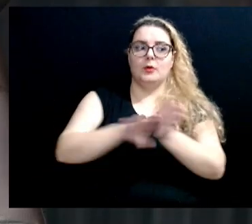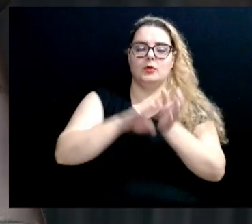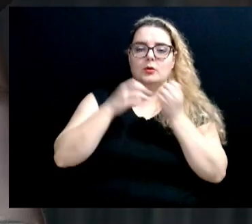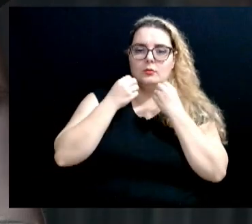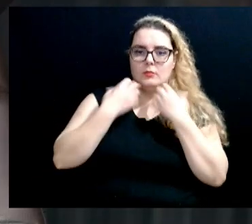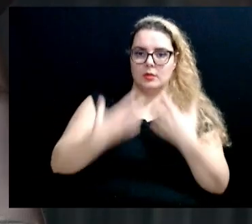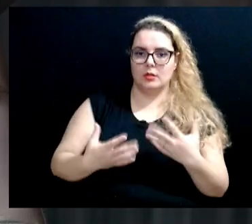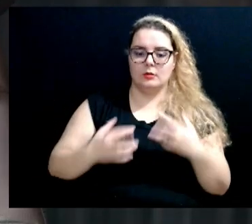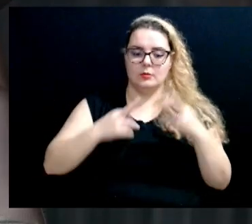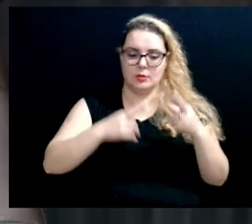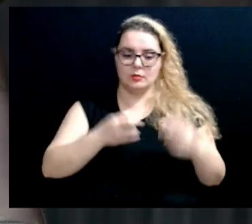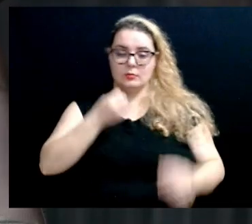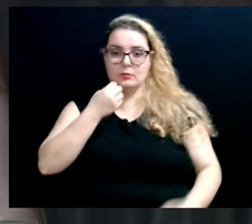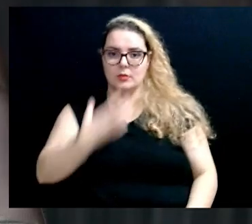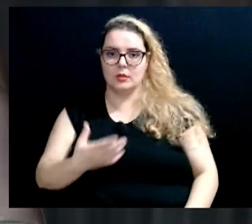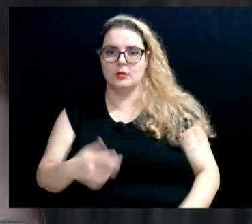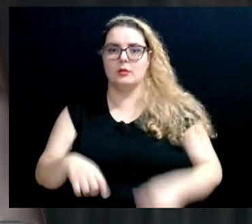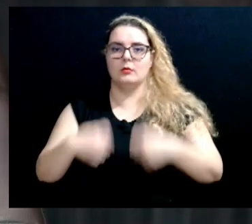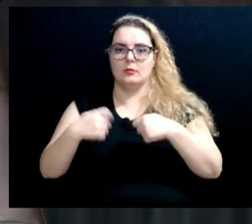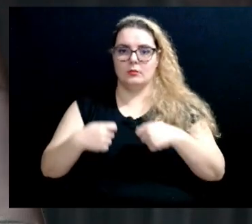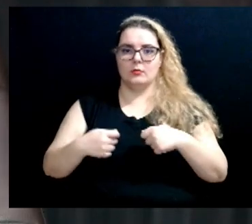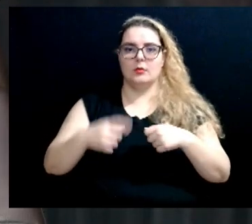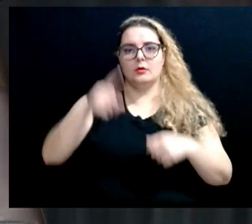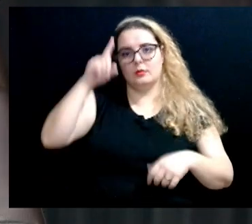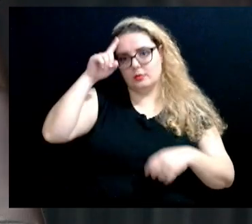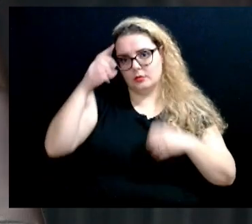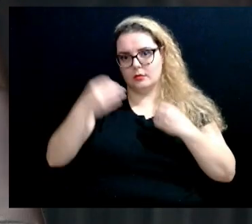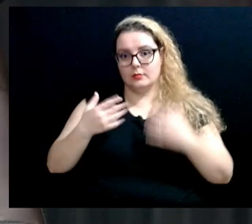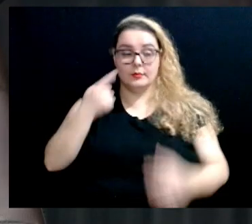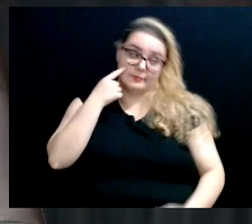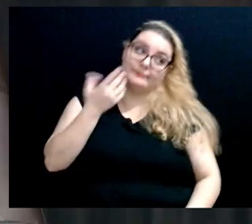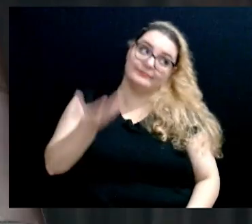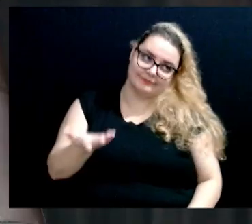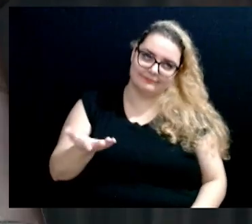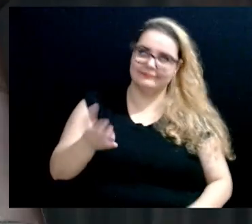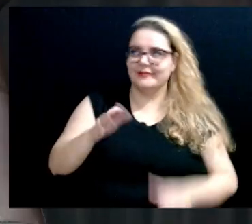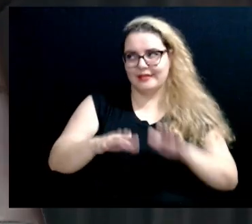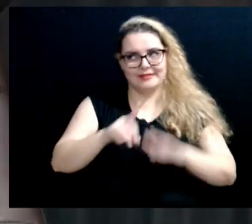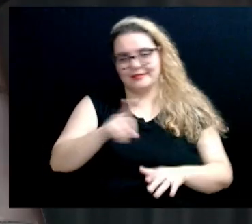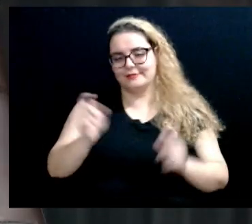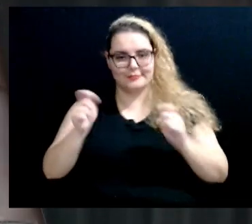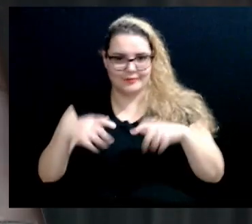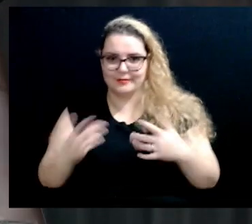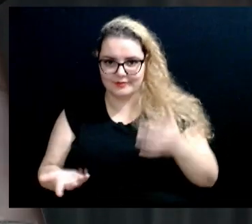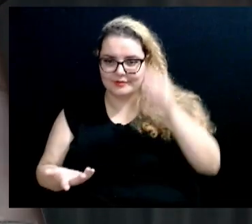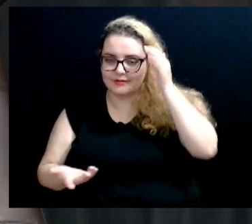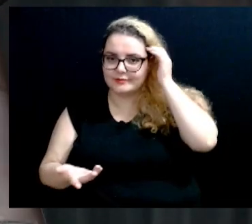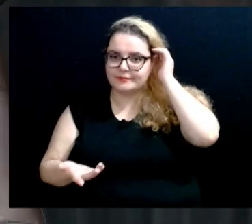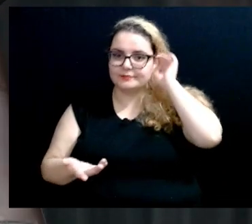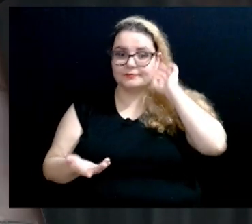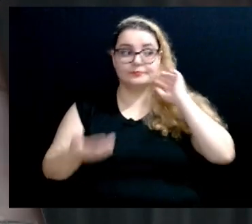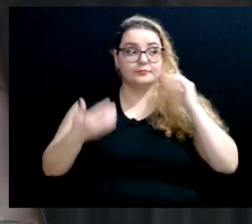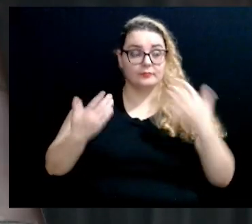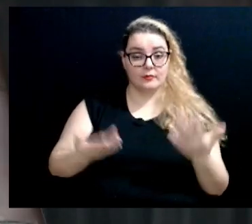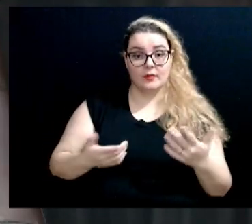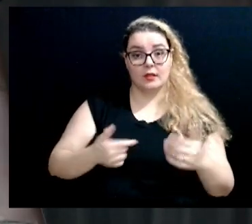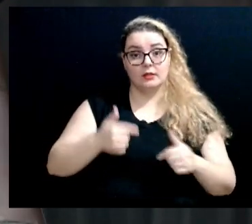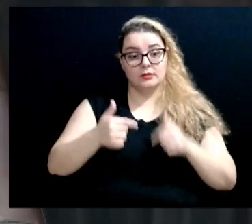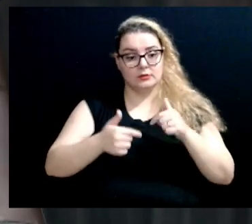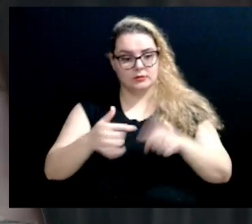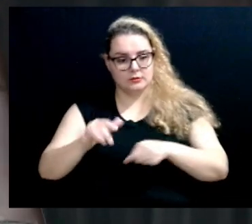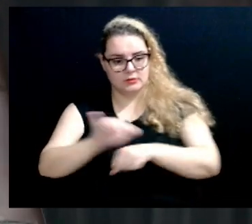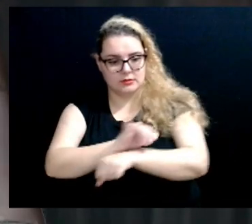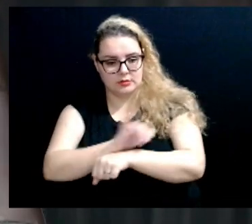bem, eu preciso ter um dia bom. É o ideal, nem sempre é possível. Então, assim, trabalhar estratégias para lidar